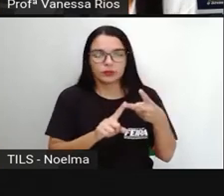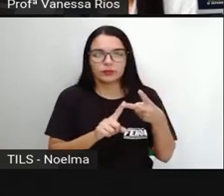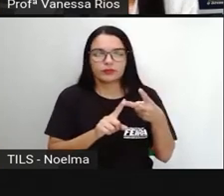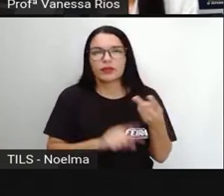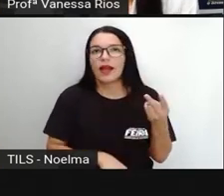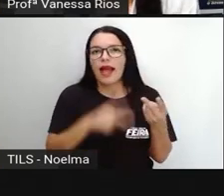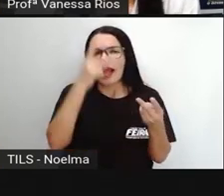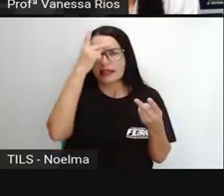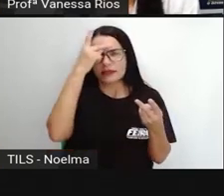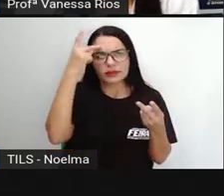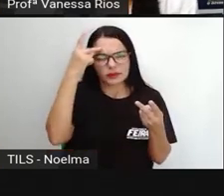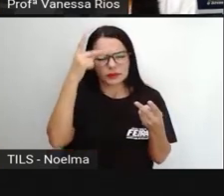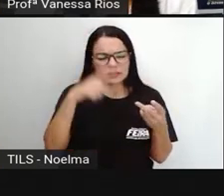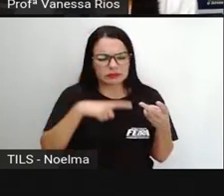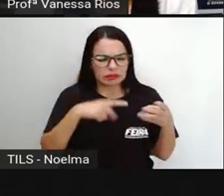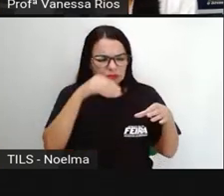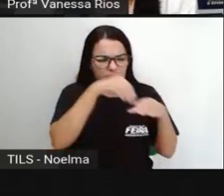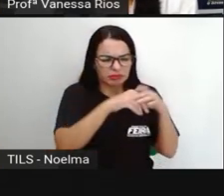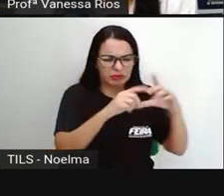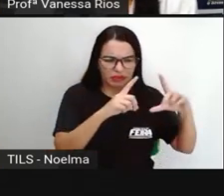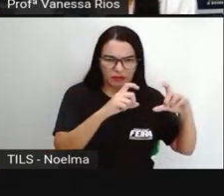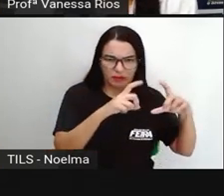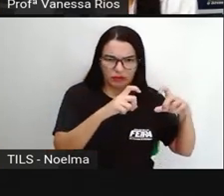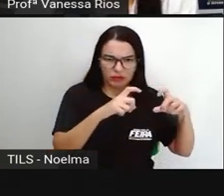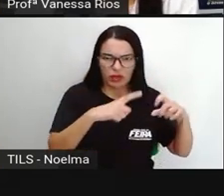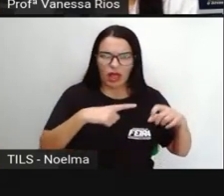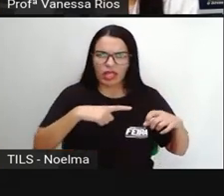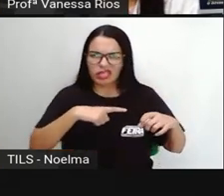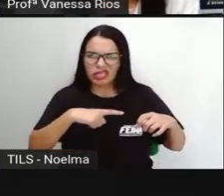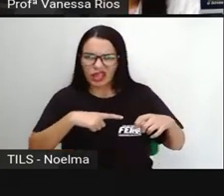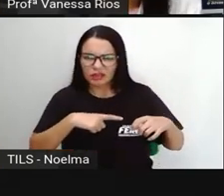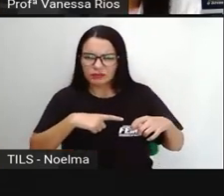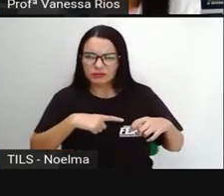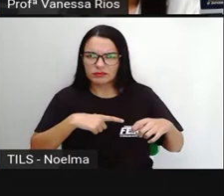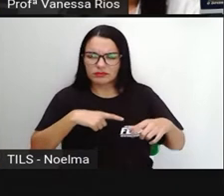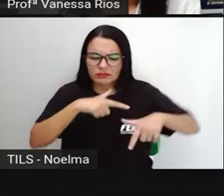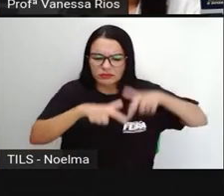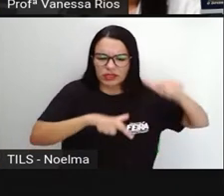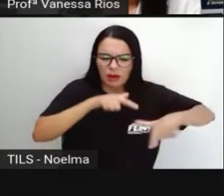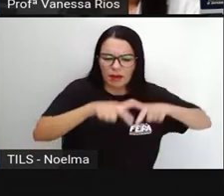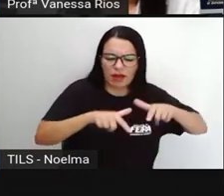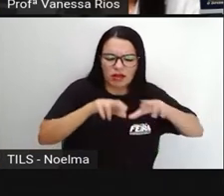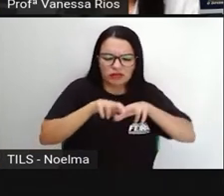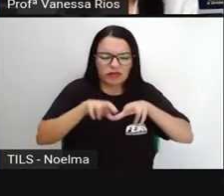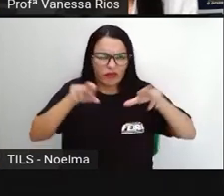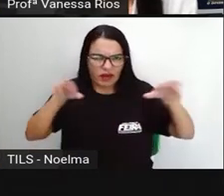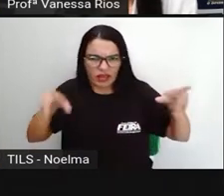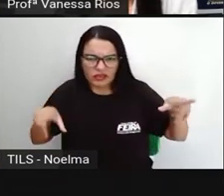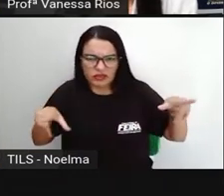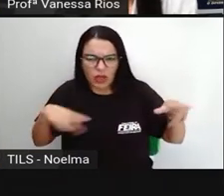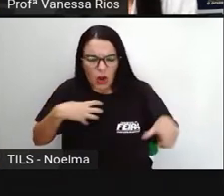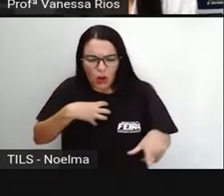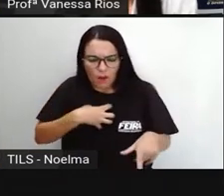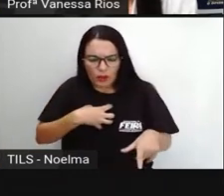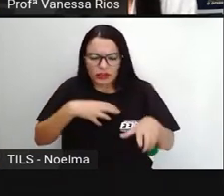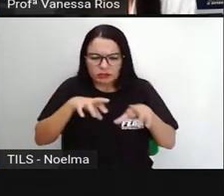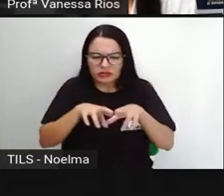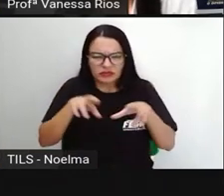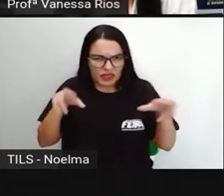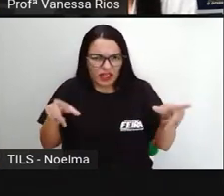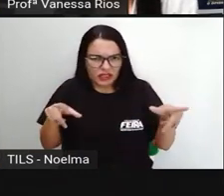As pessoas nas imagens estão se comportando de forma diferente? Aí vão pensando, tá